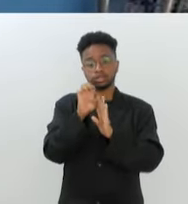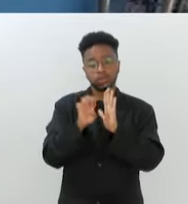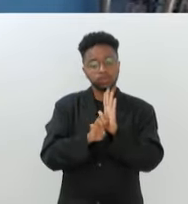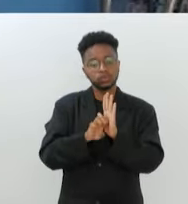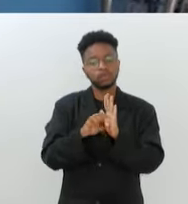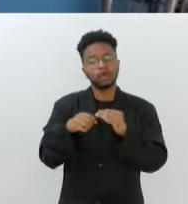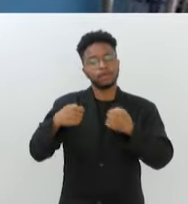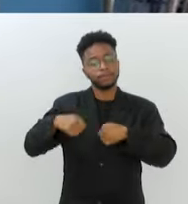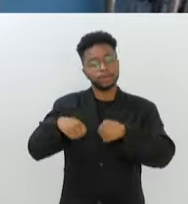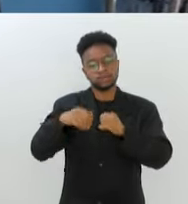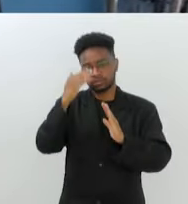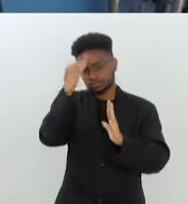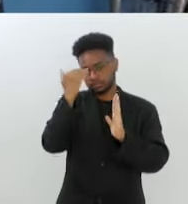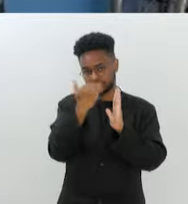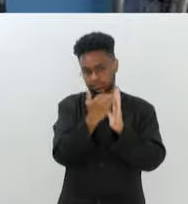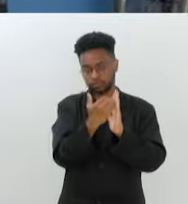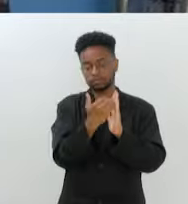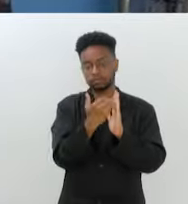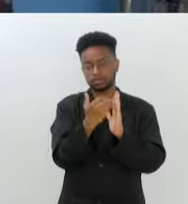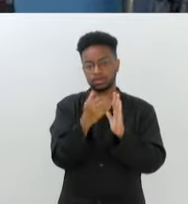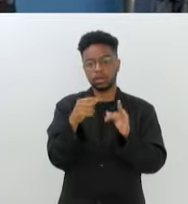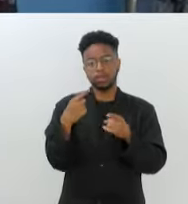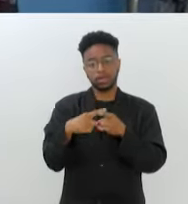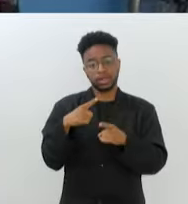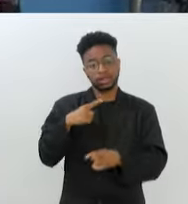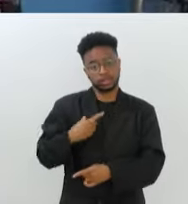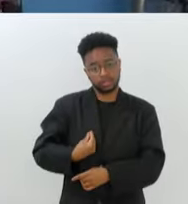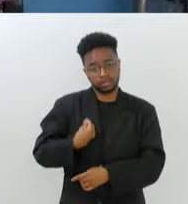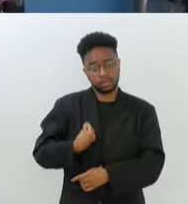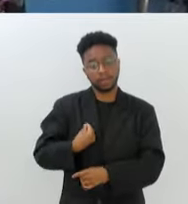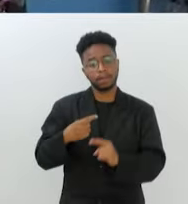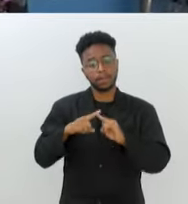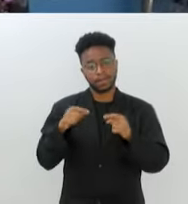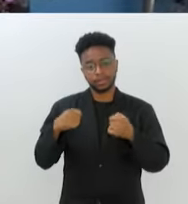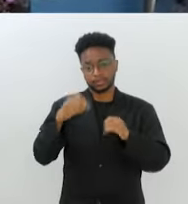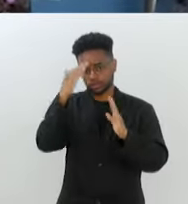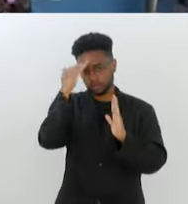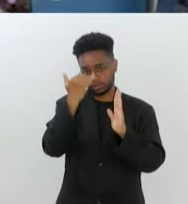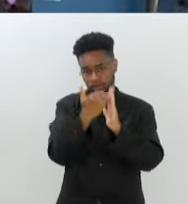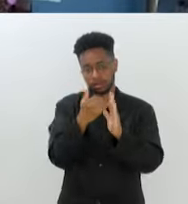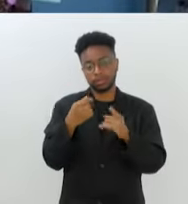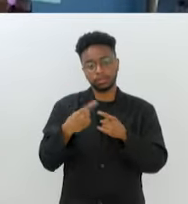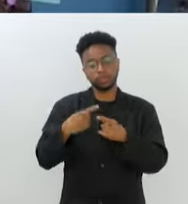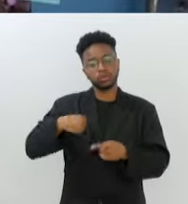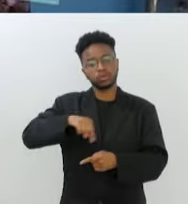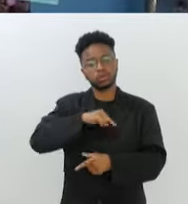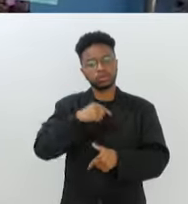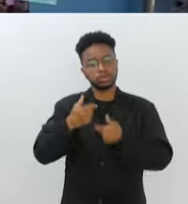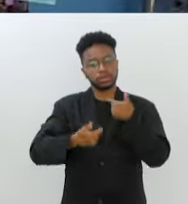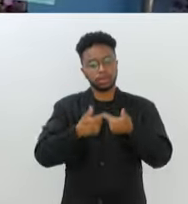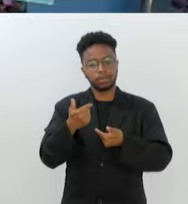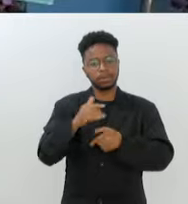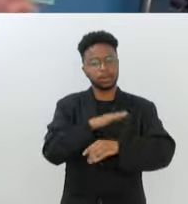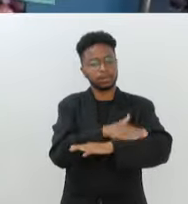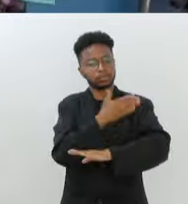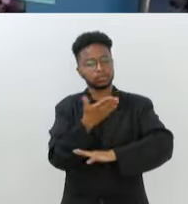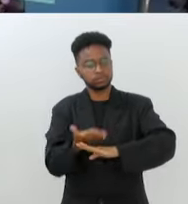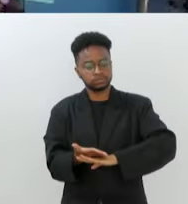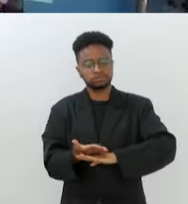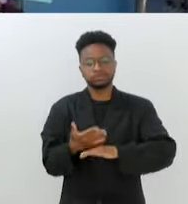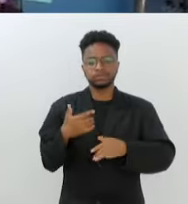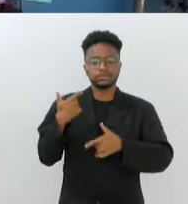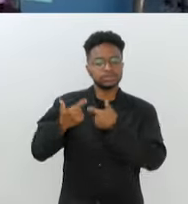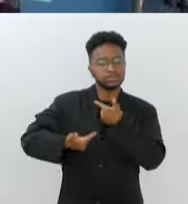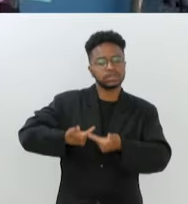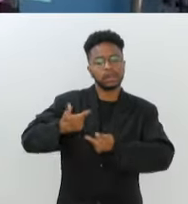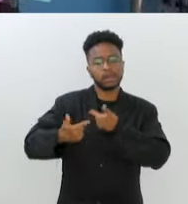ser cumprido. Ele existe, mas tem que ser cumprido. E nós estamos trabalhando dia e noite,